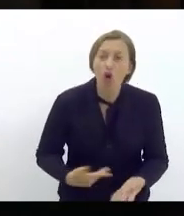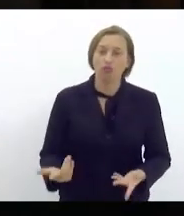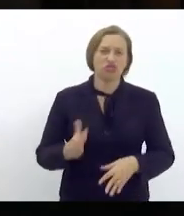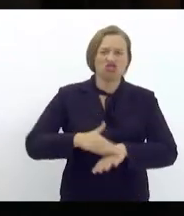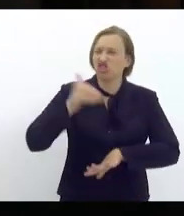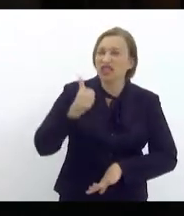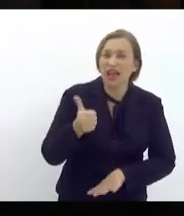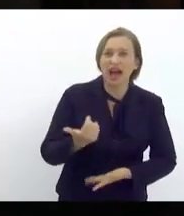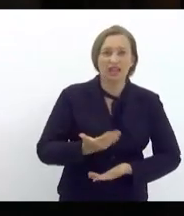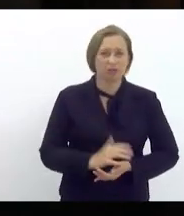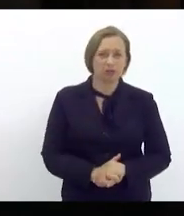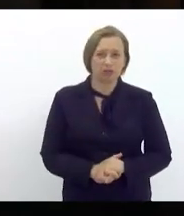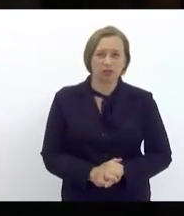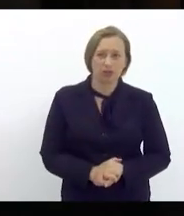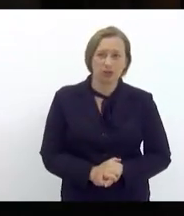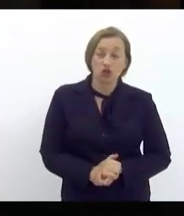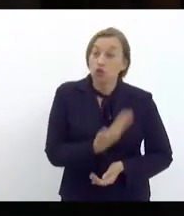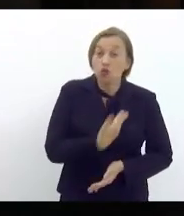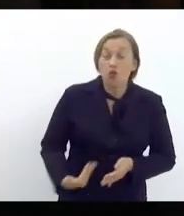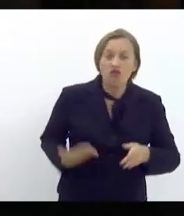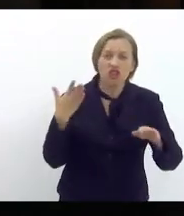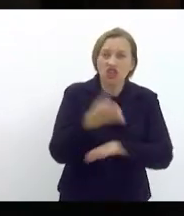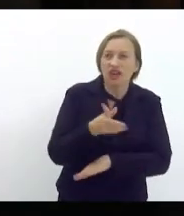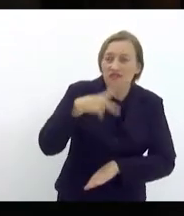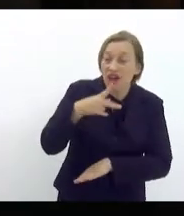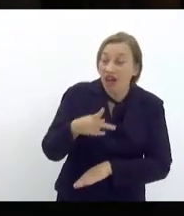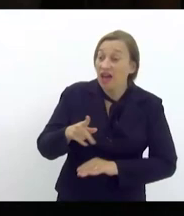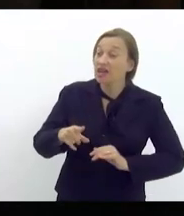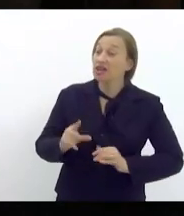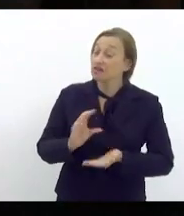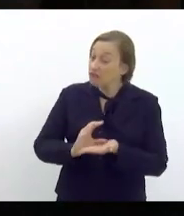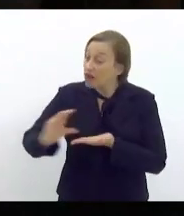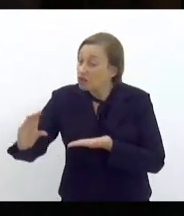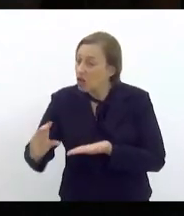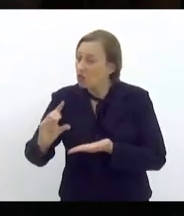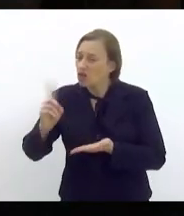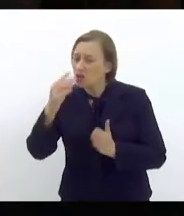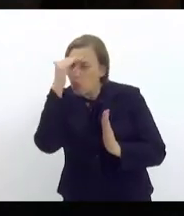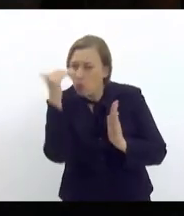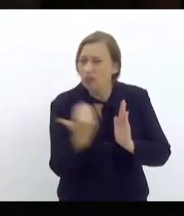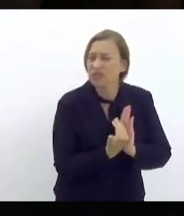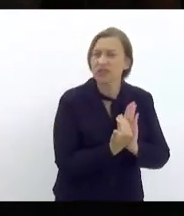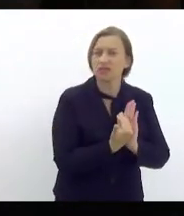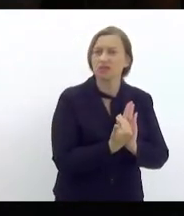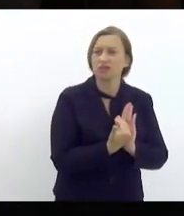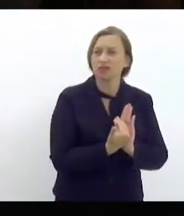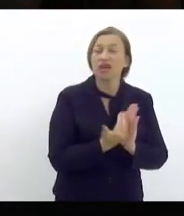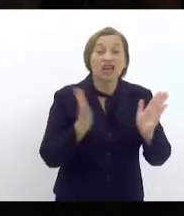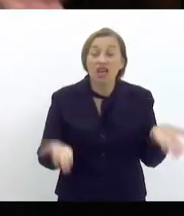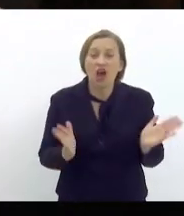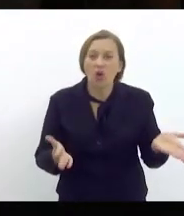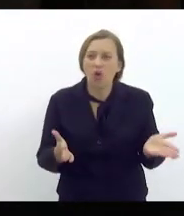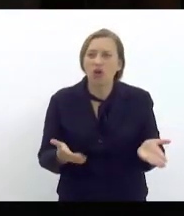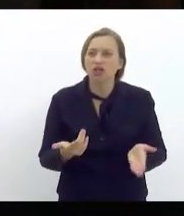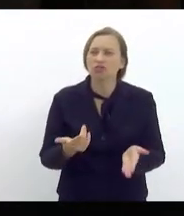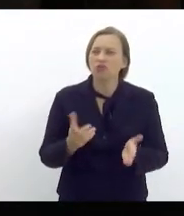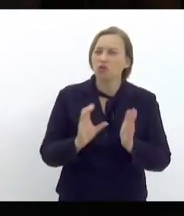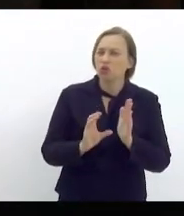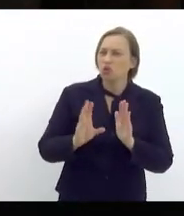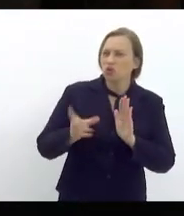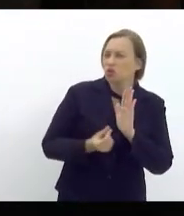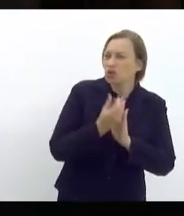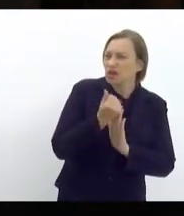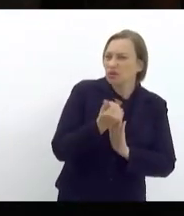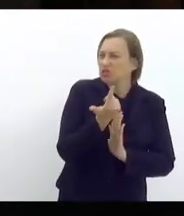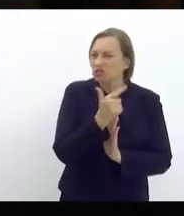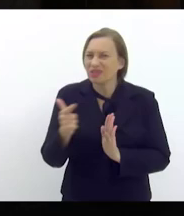dignidade isso é uma questão do governo chegar e falar que vai dar um benefício e não cumprir e agora a gente não tem no orçamento a